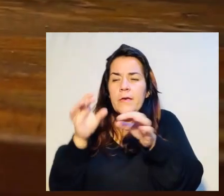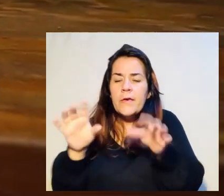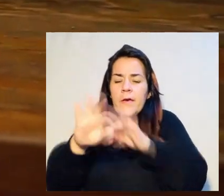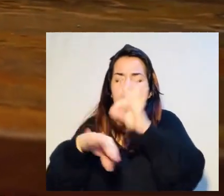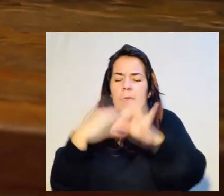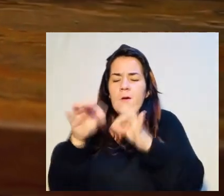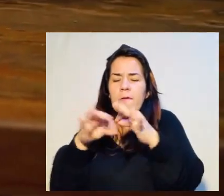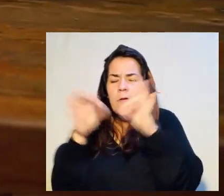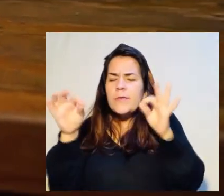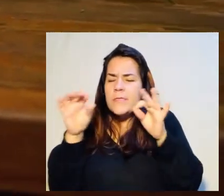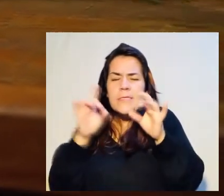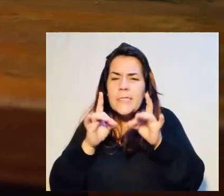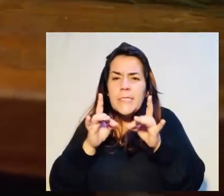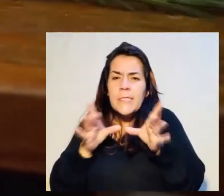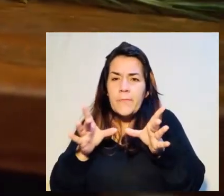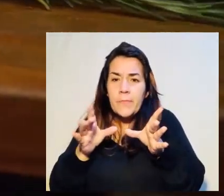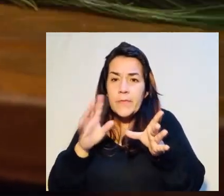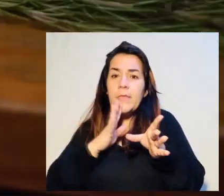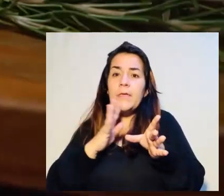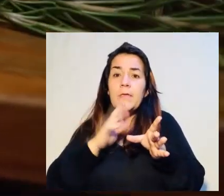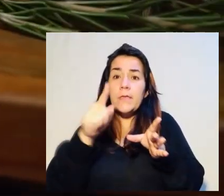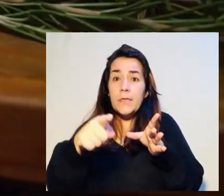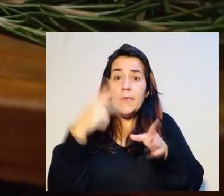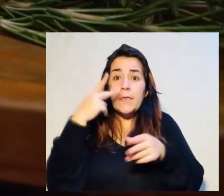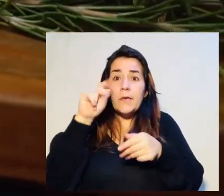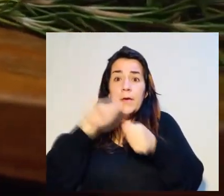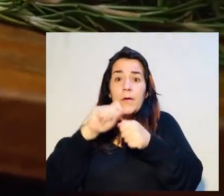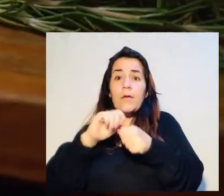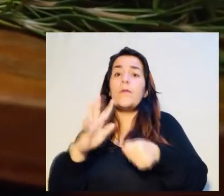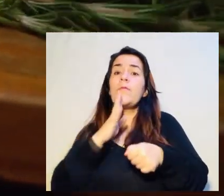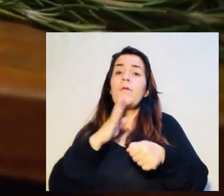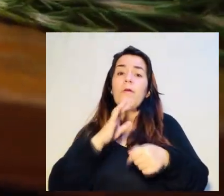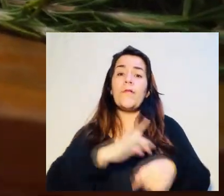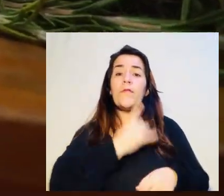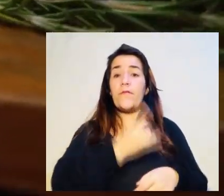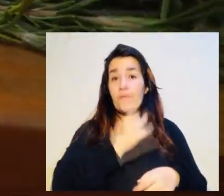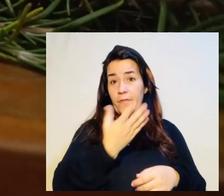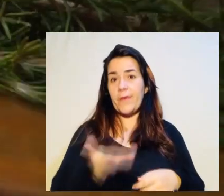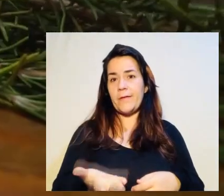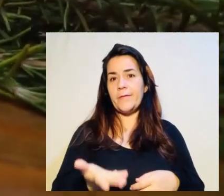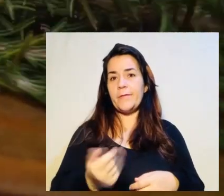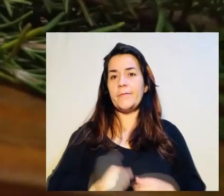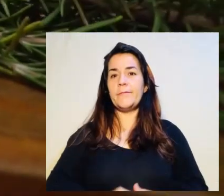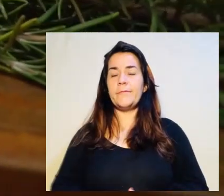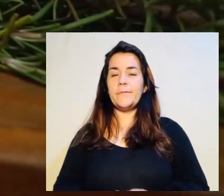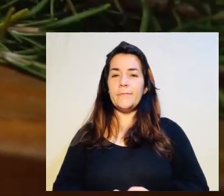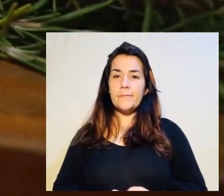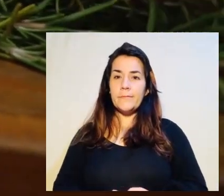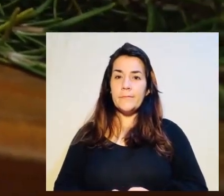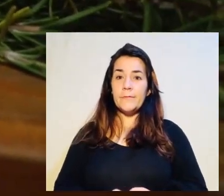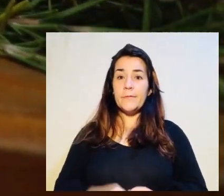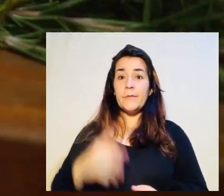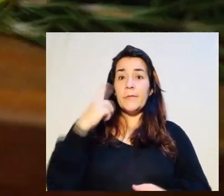dar um nozinho simples. Aquele nozinho simples que a gente vai fazer para amarrar as coisinhas da vida.